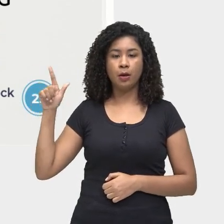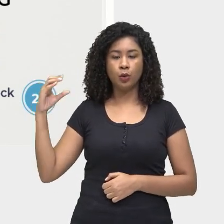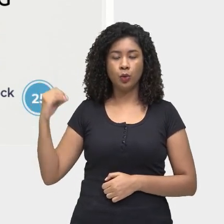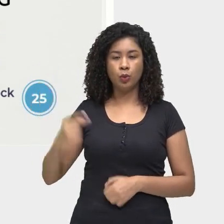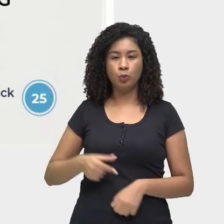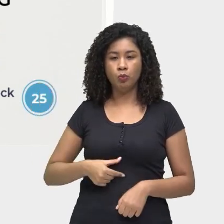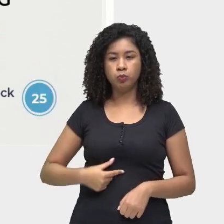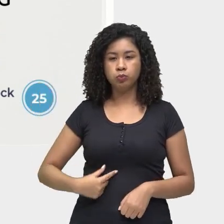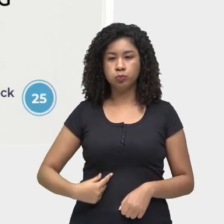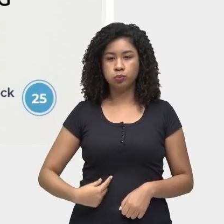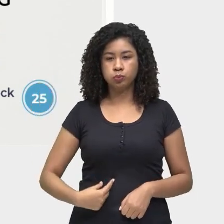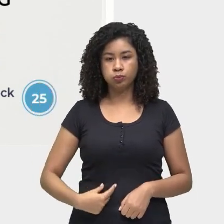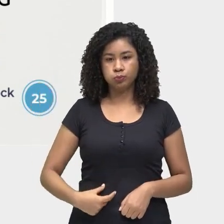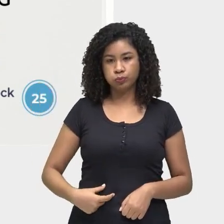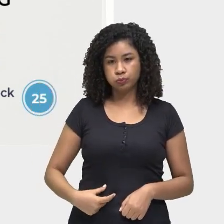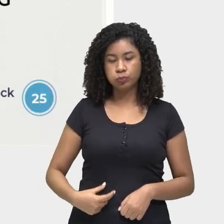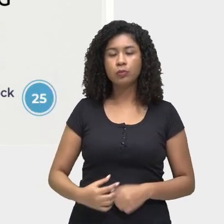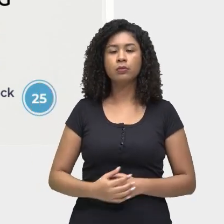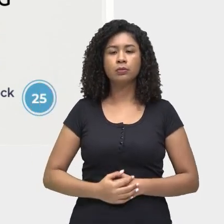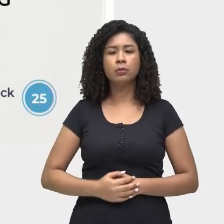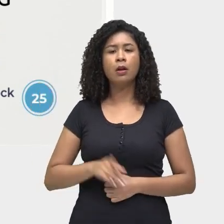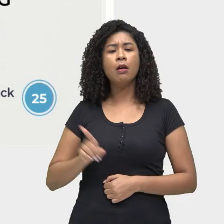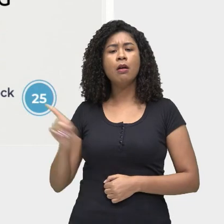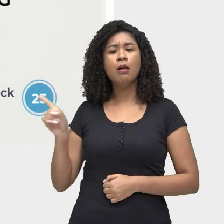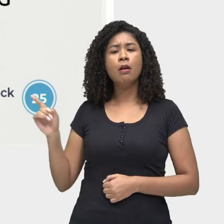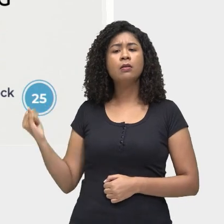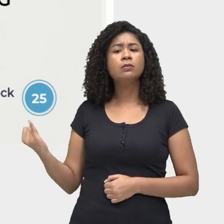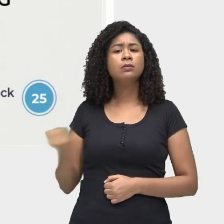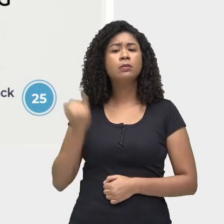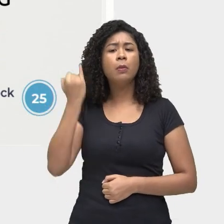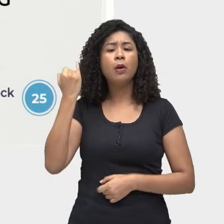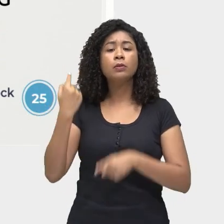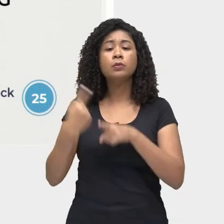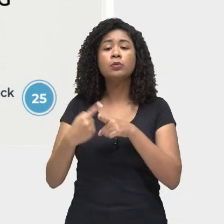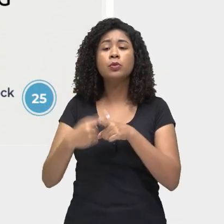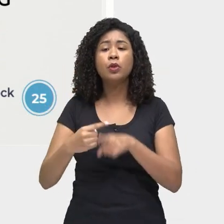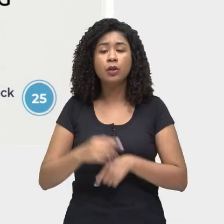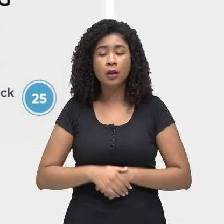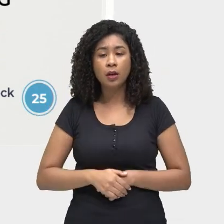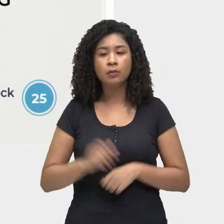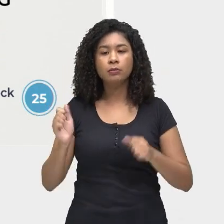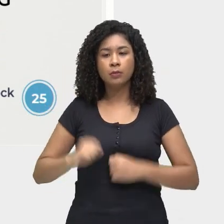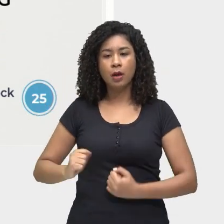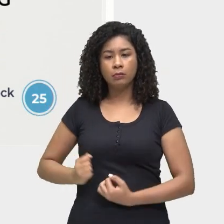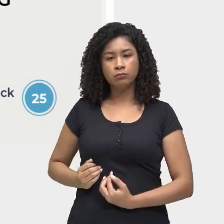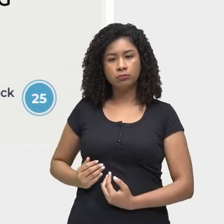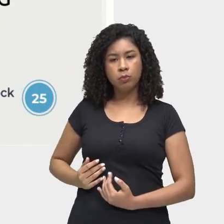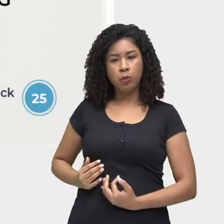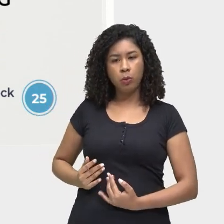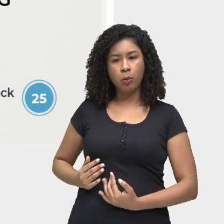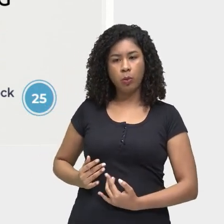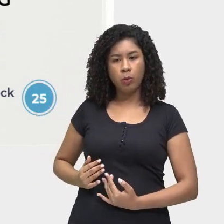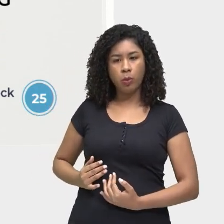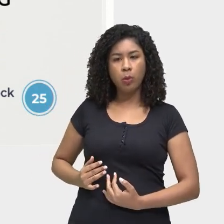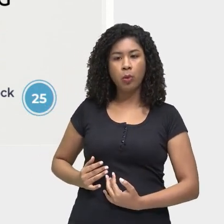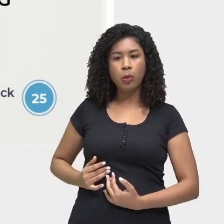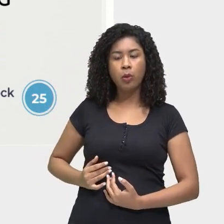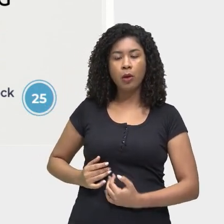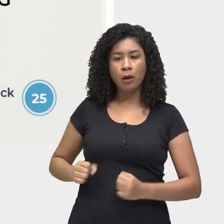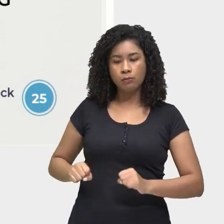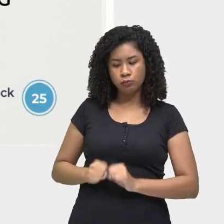é importante porque eu tenho aí a digestão das proteínas,